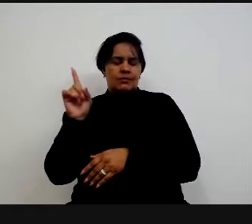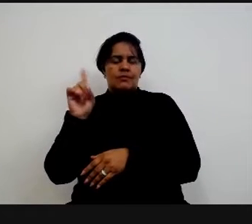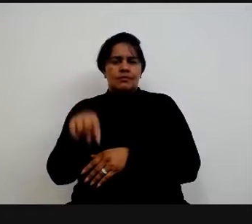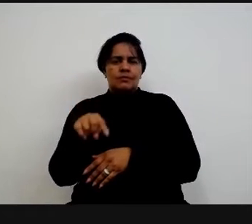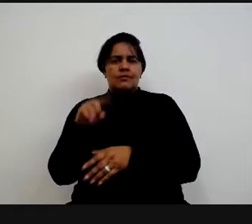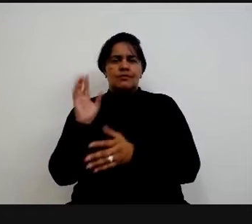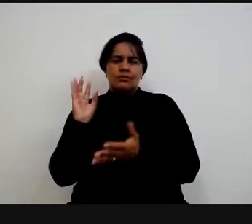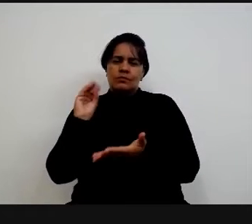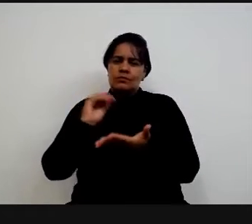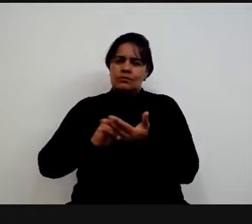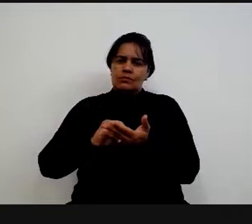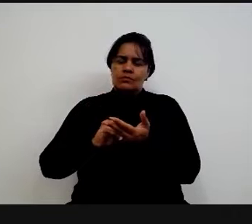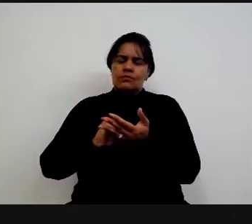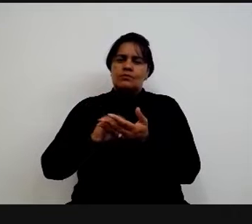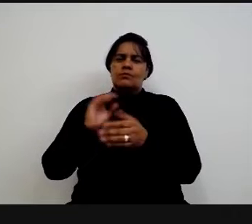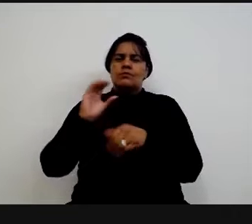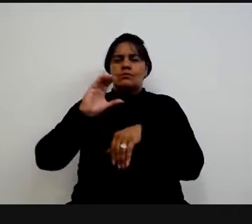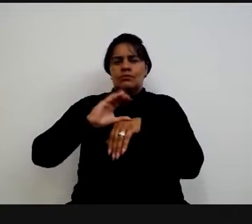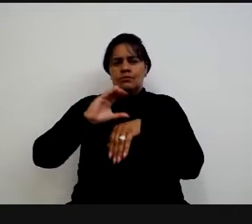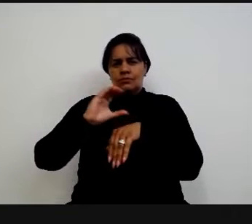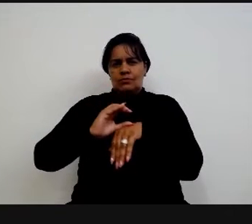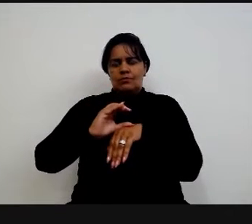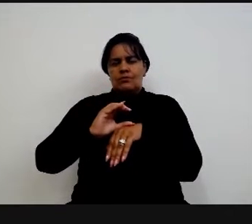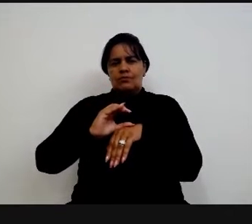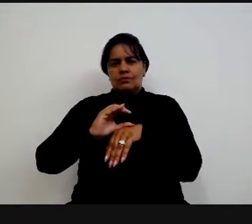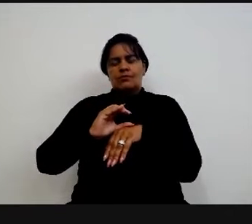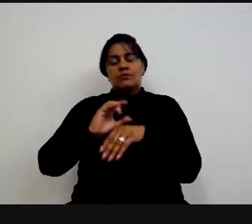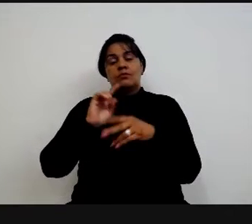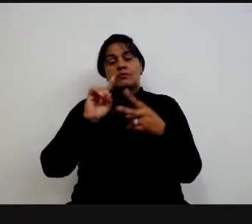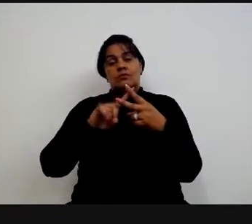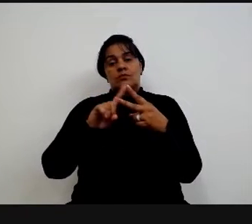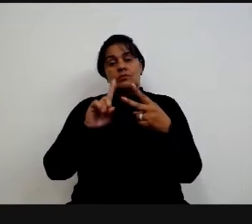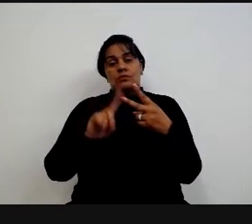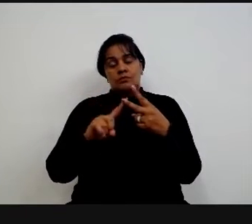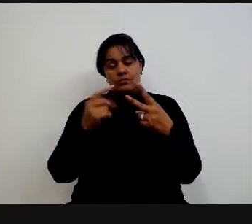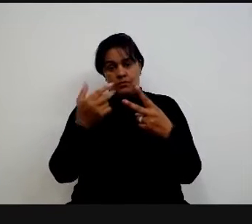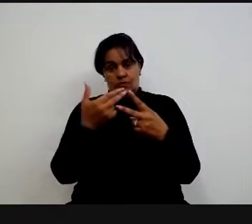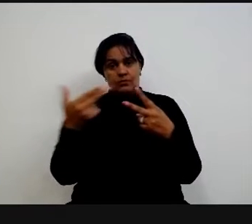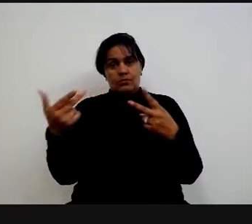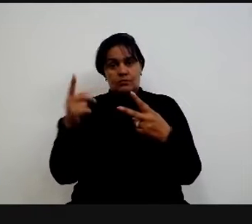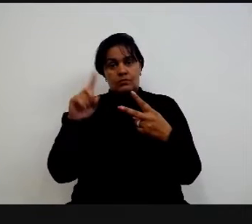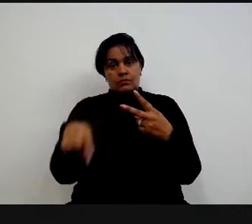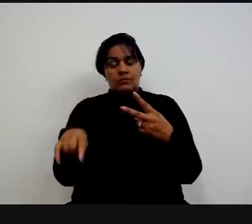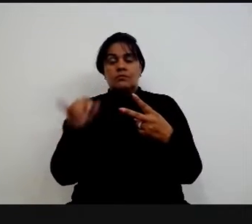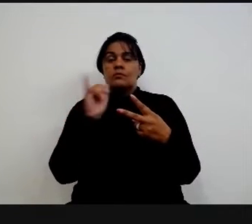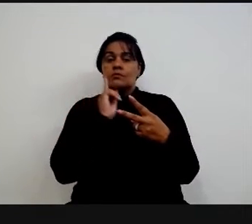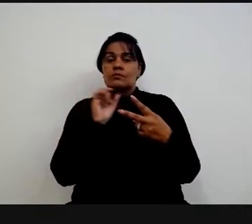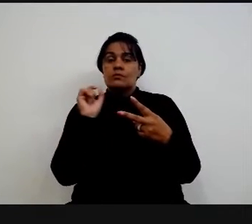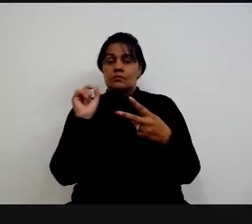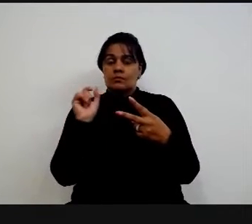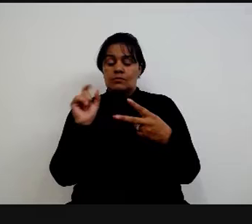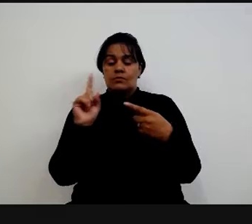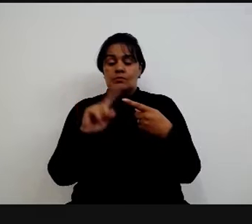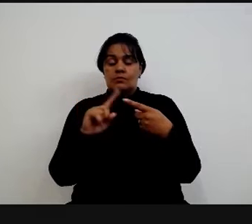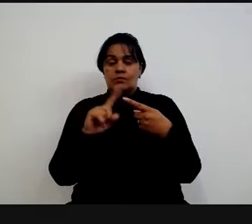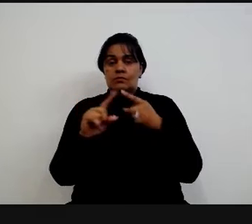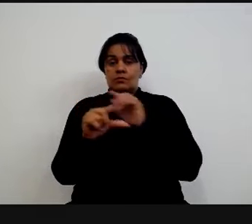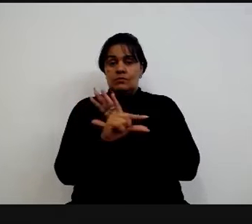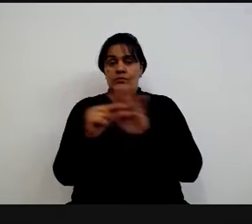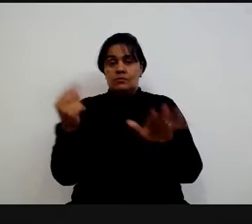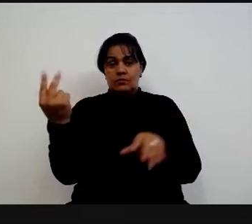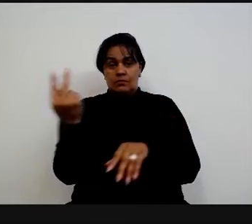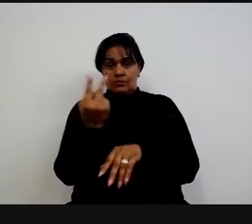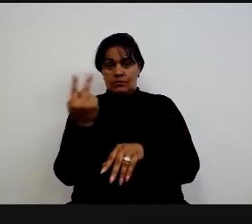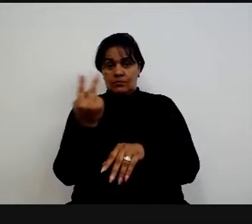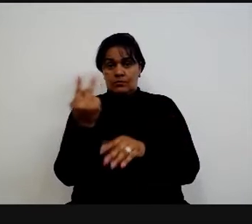Federal, e são dois aspectos na emenda constitucional, que é, primeiro, o parágrafo 2º,